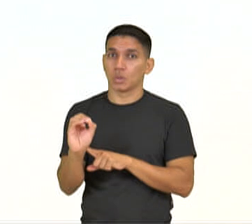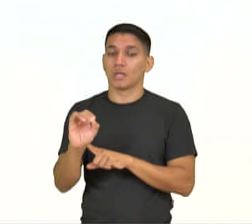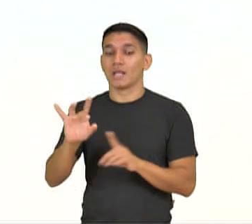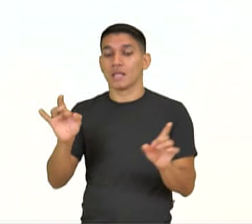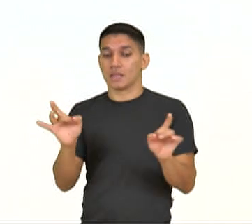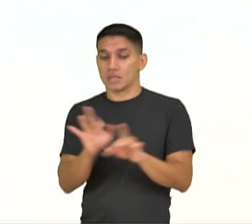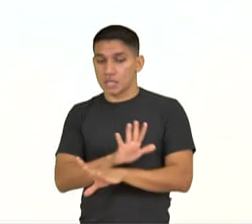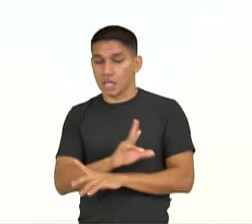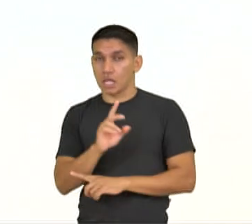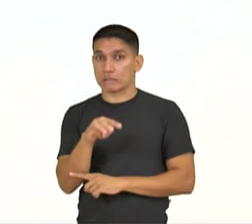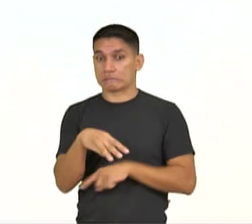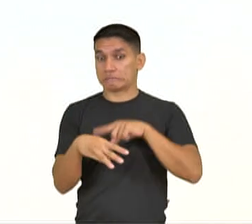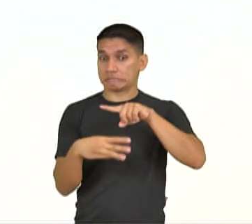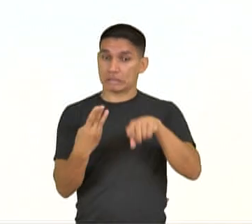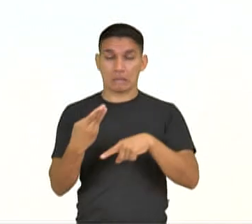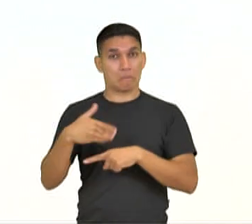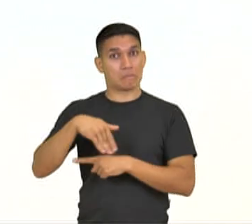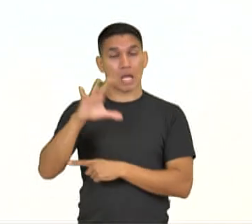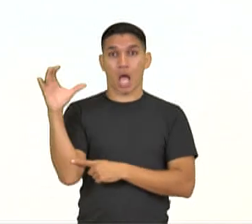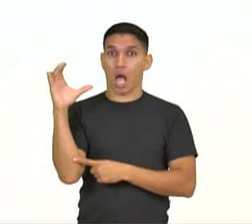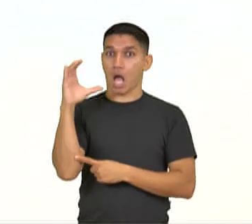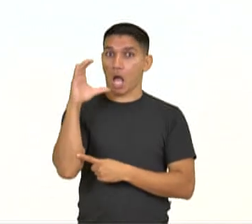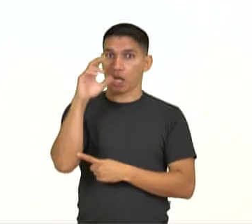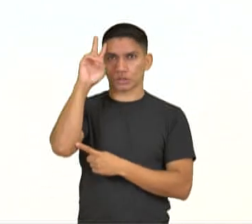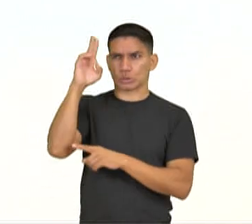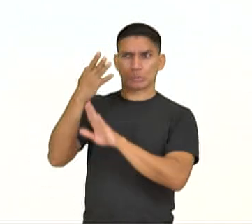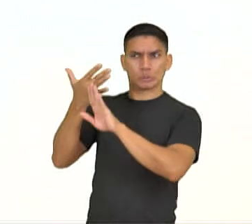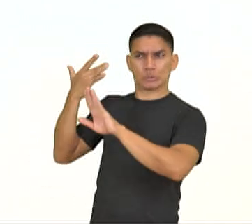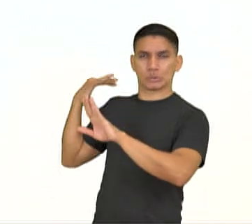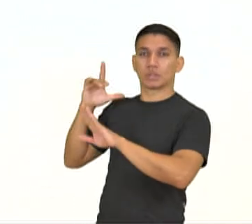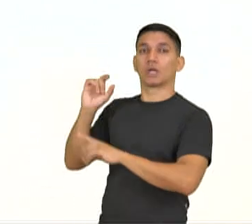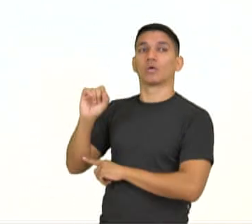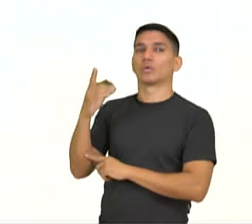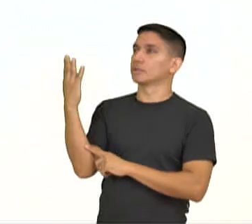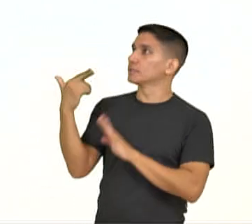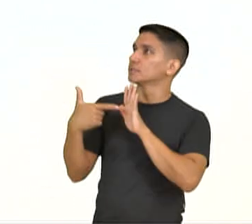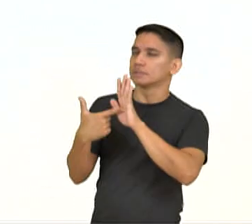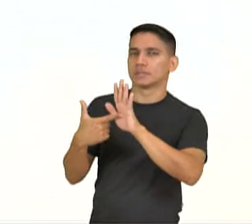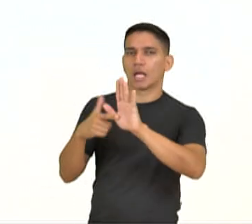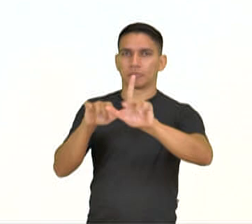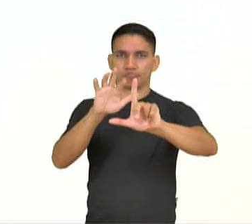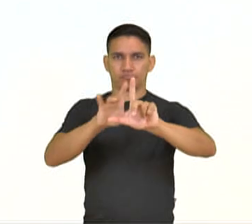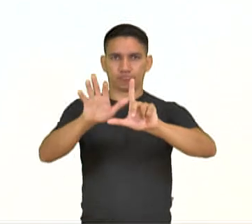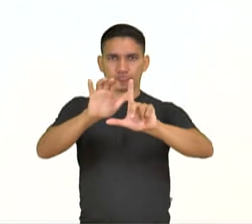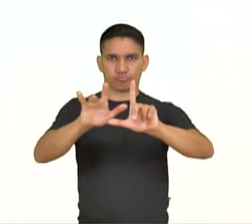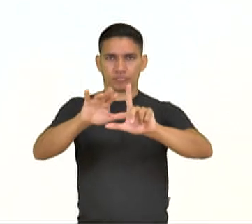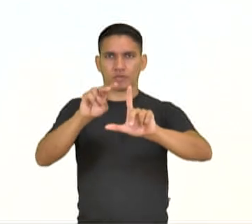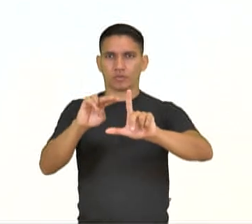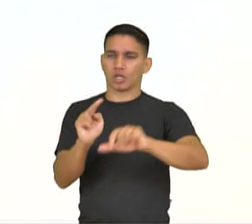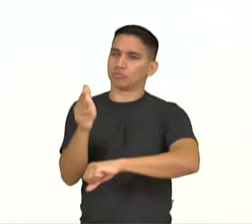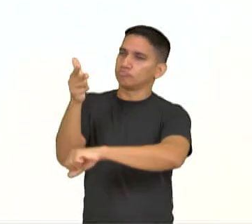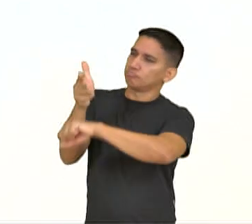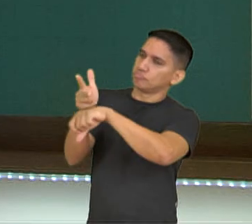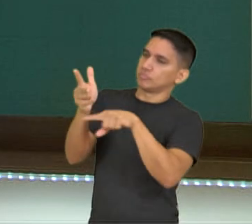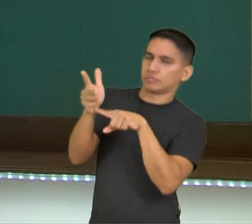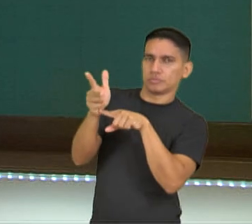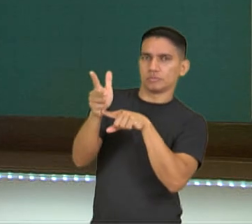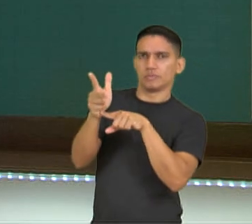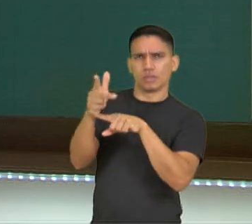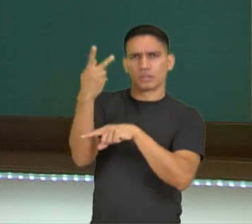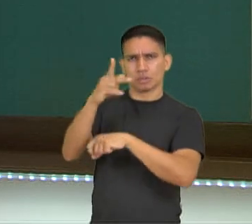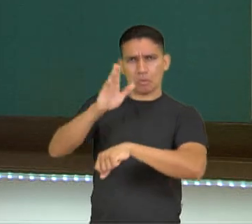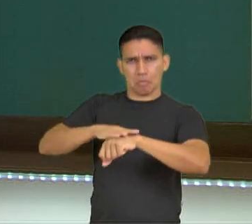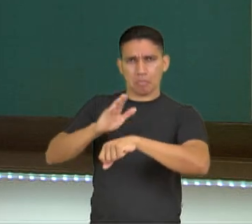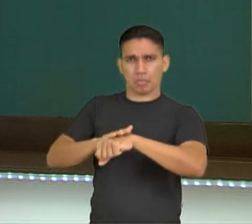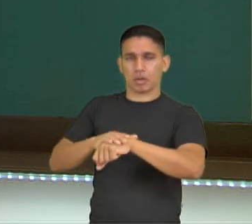um dos 3 mais quentes da história. Aqui você tem um QR Code. você aponta teu celular ali com o aplicativo